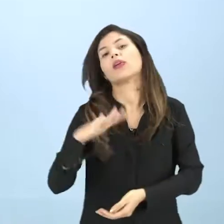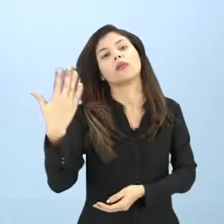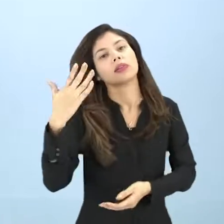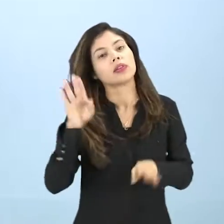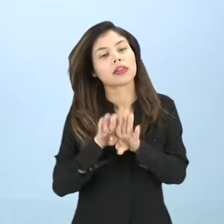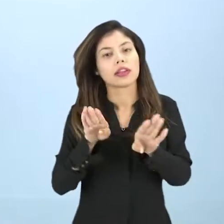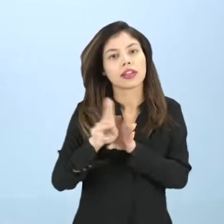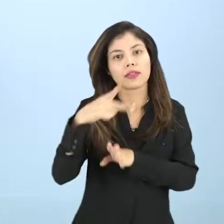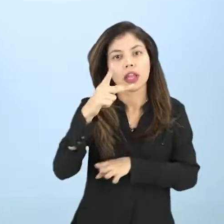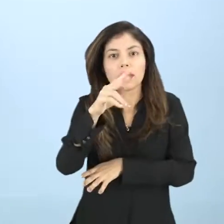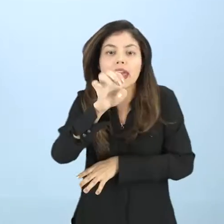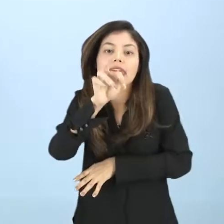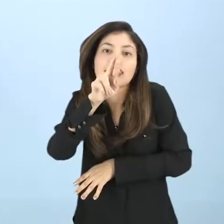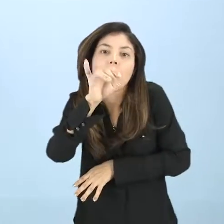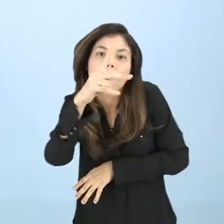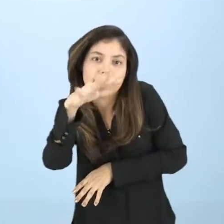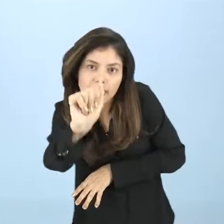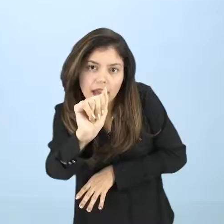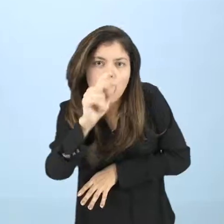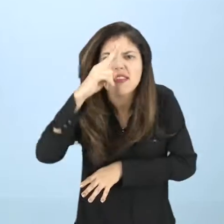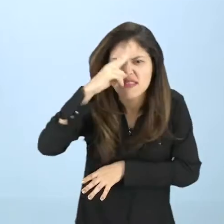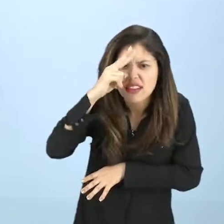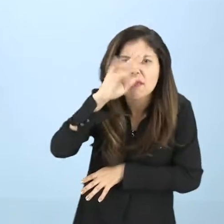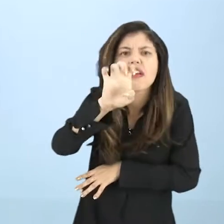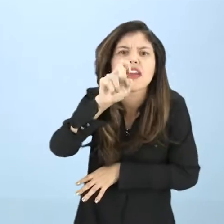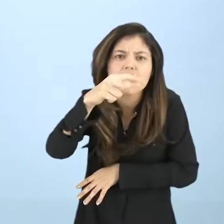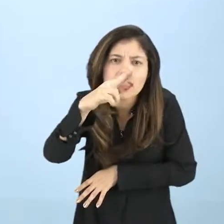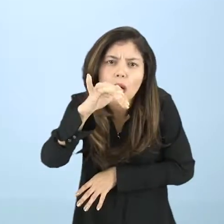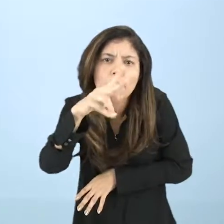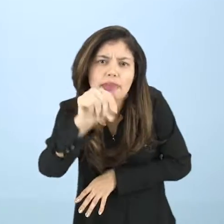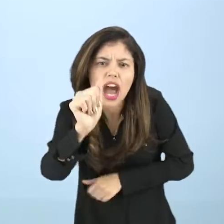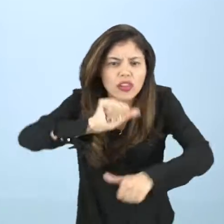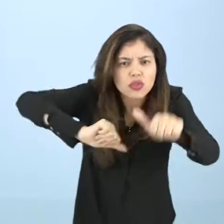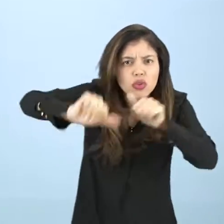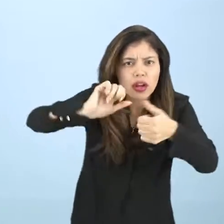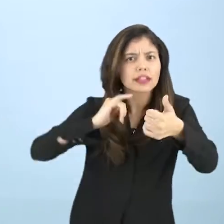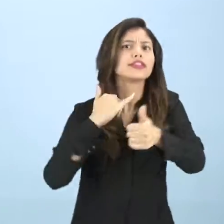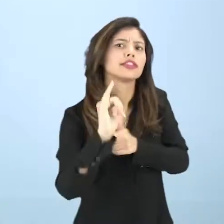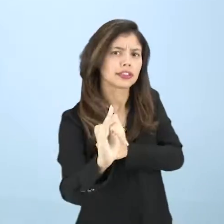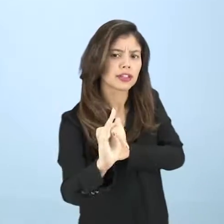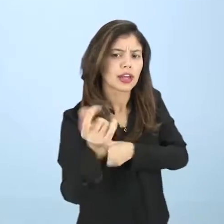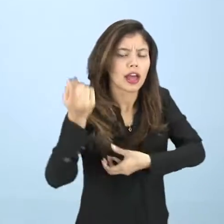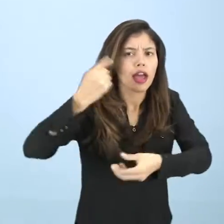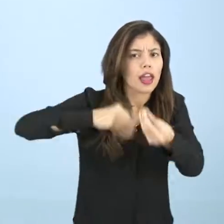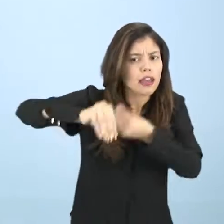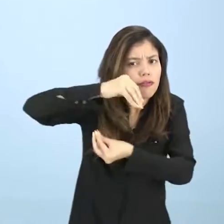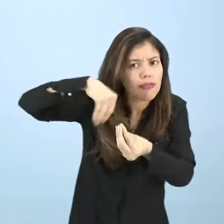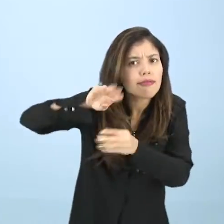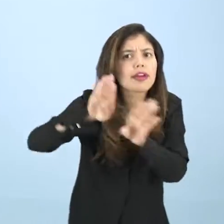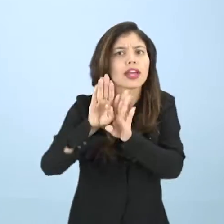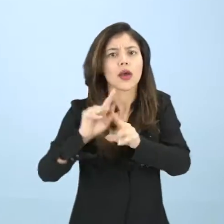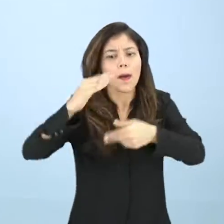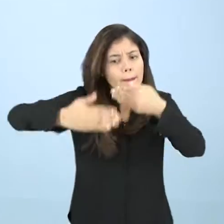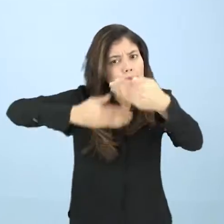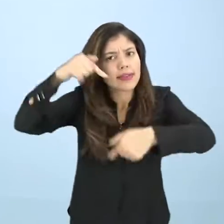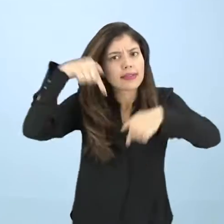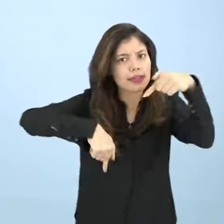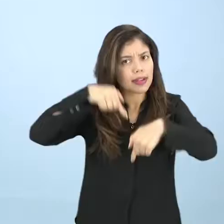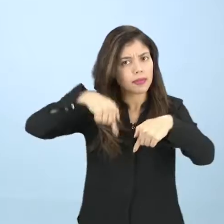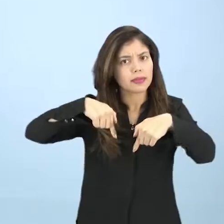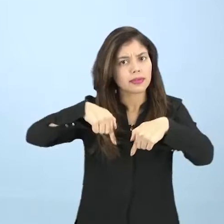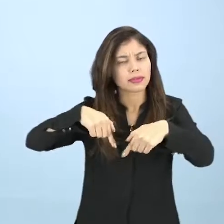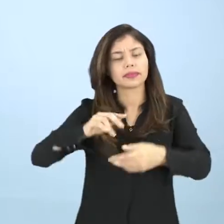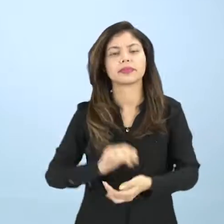nós falamos de entalpia. Lembra de entalpia? Que é a troca de energia envolvida em um processo químico, em um